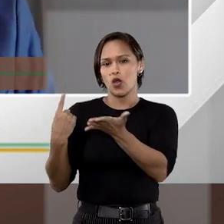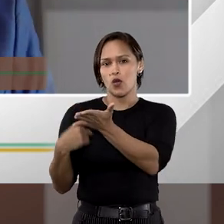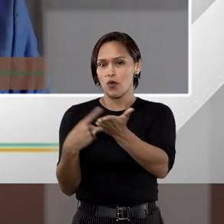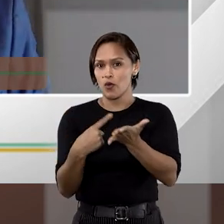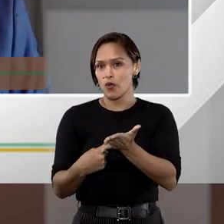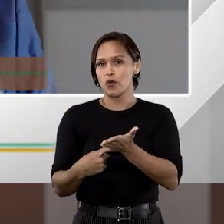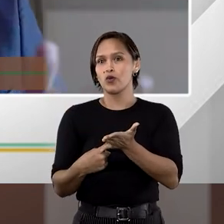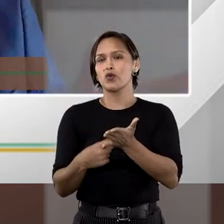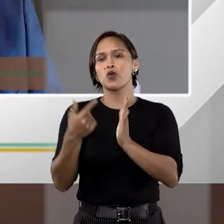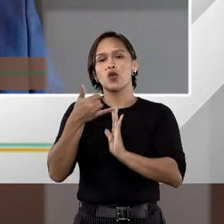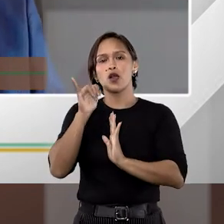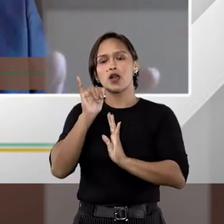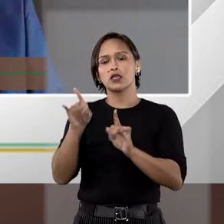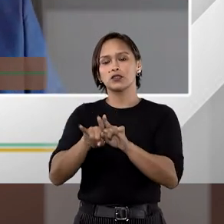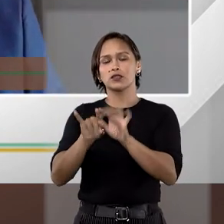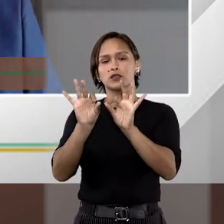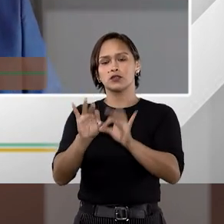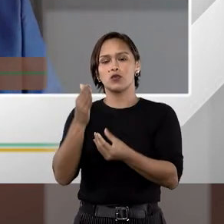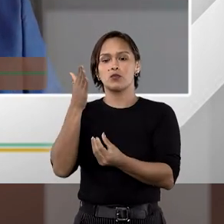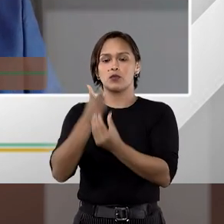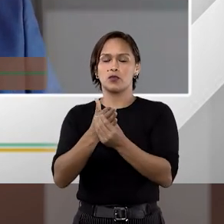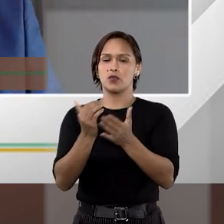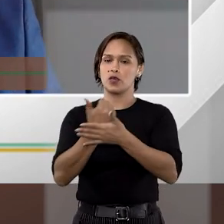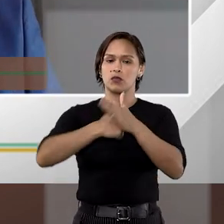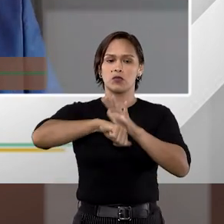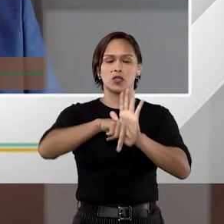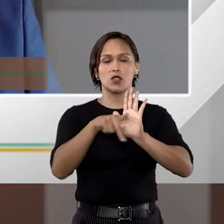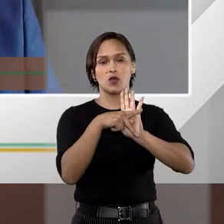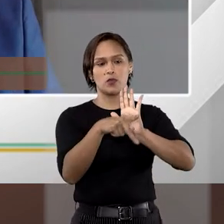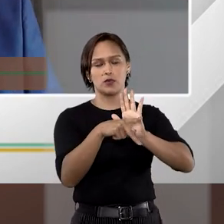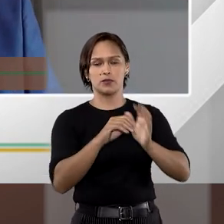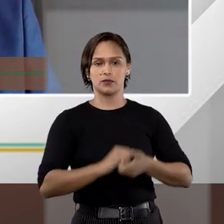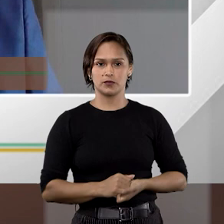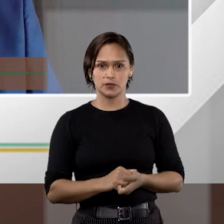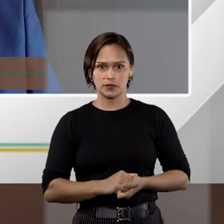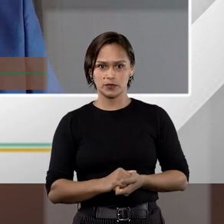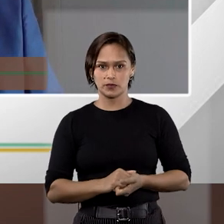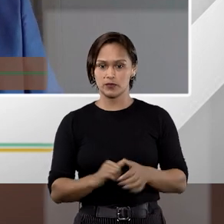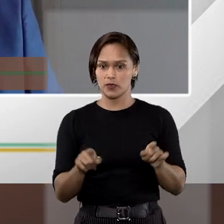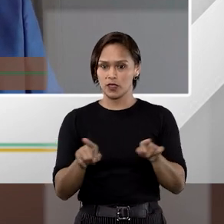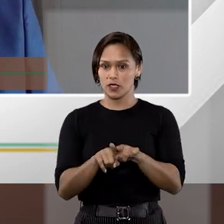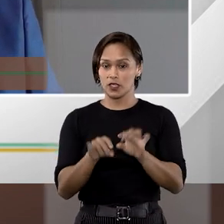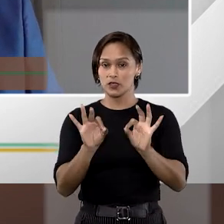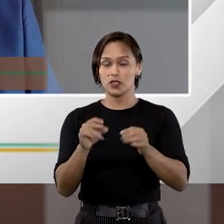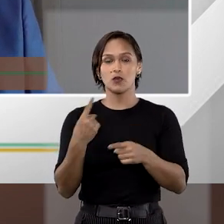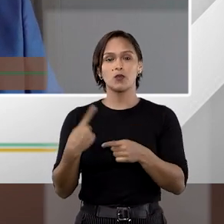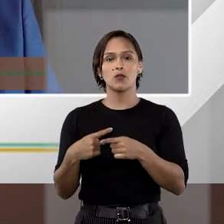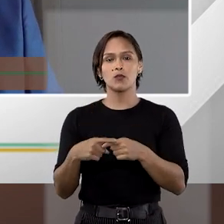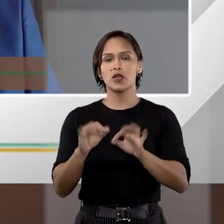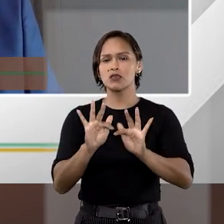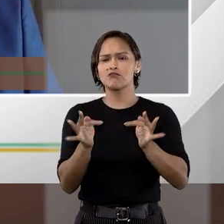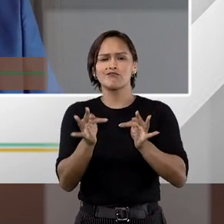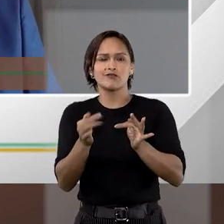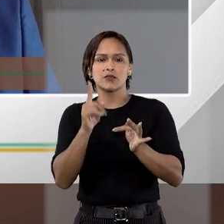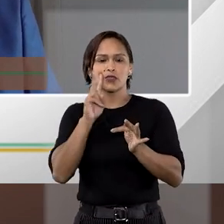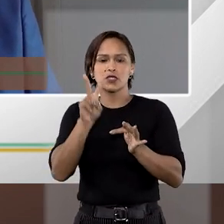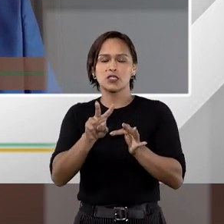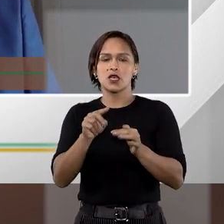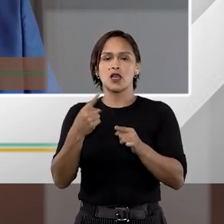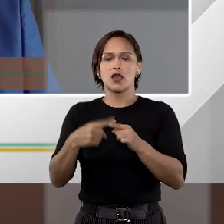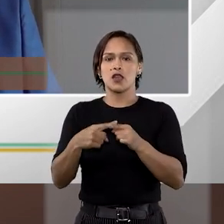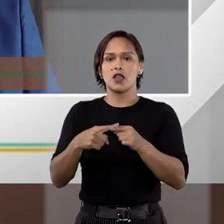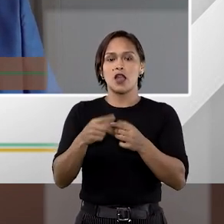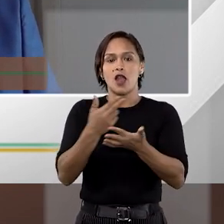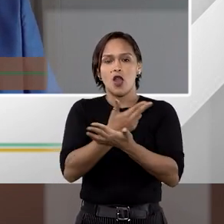o sejam faz o que antecede ao processo criminal propriamente dito isso tem uma um simples